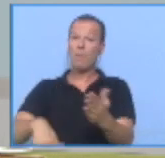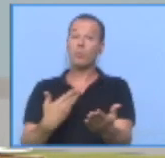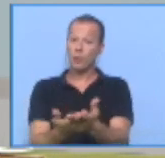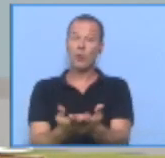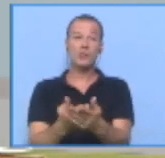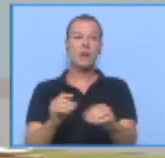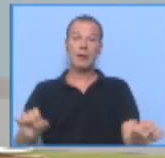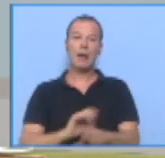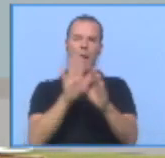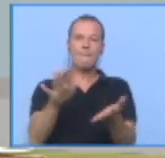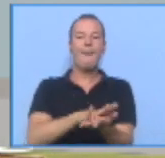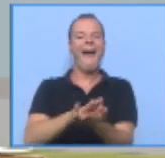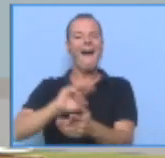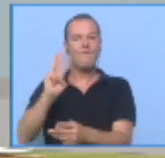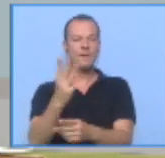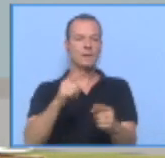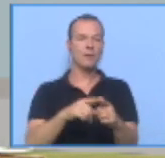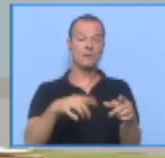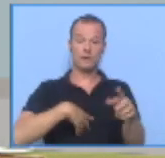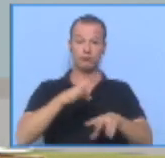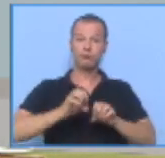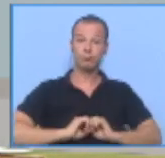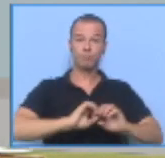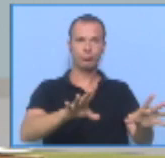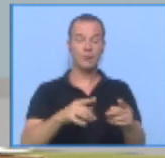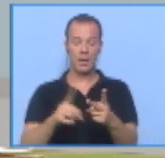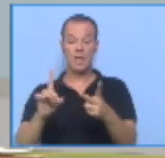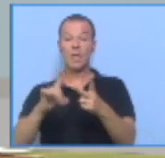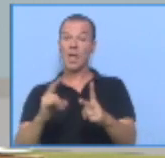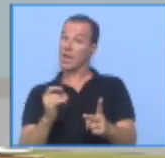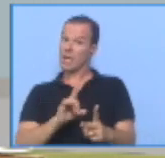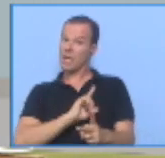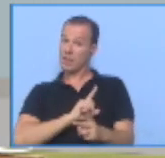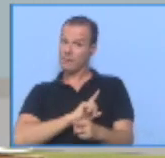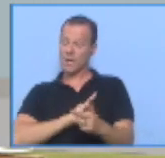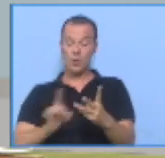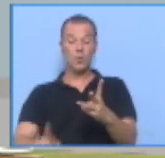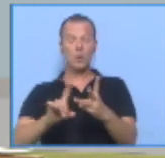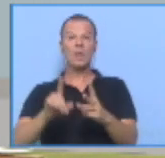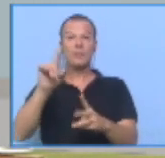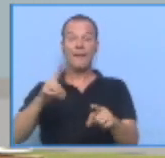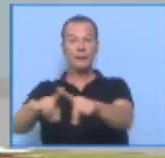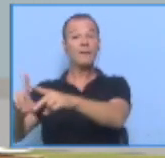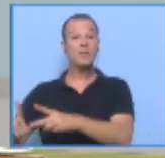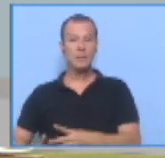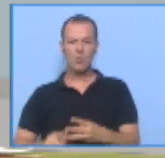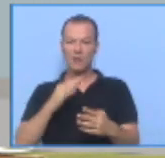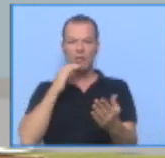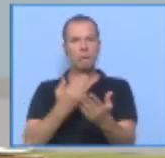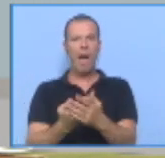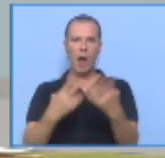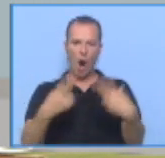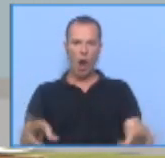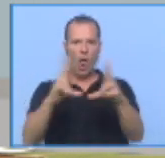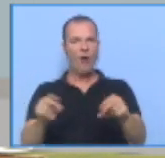3 pilares: a destradicionalização, a individualização e a diversificação, que traz claramente novidade a